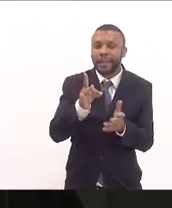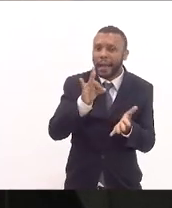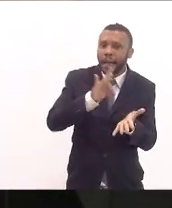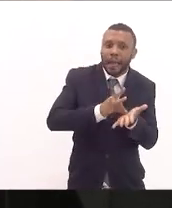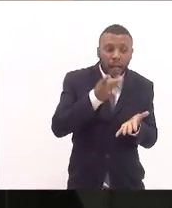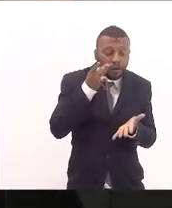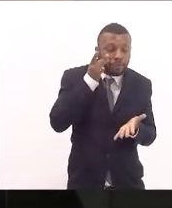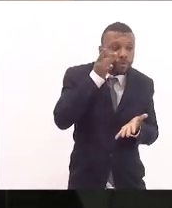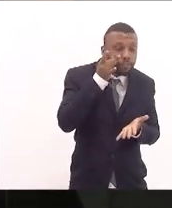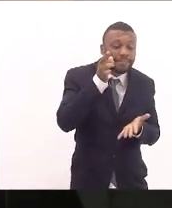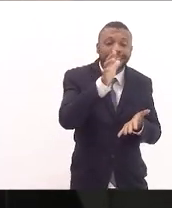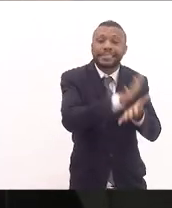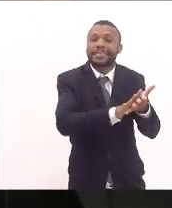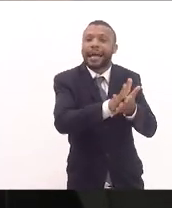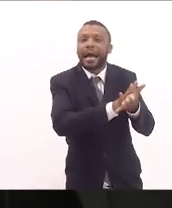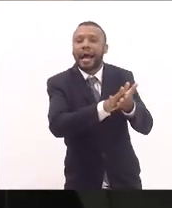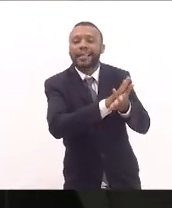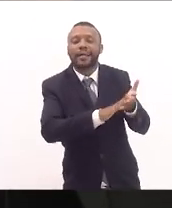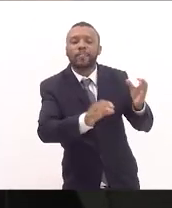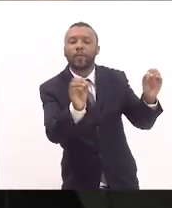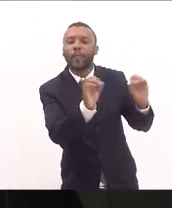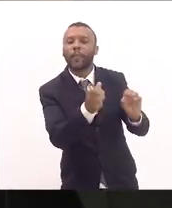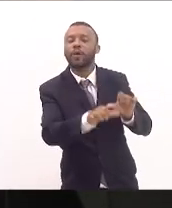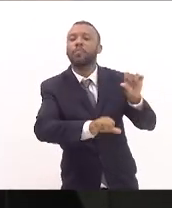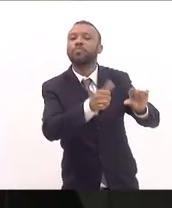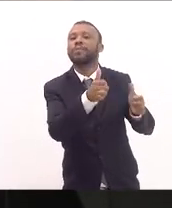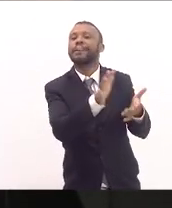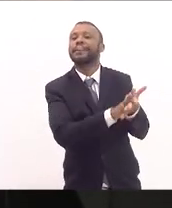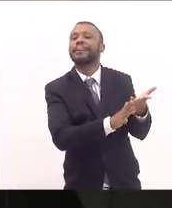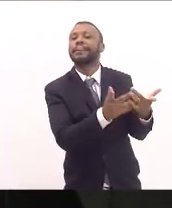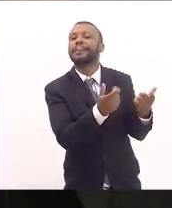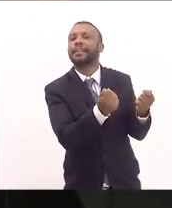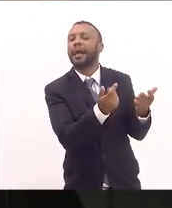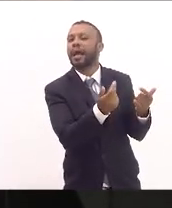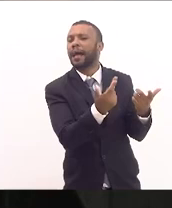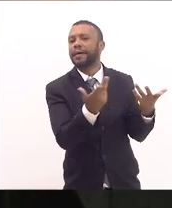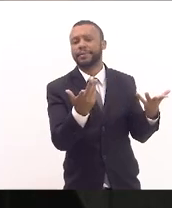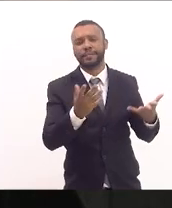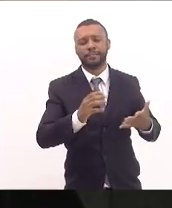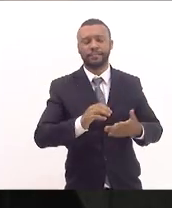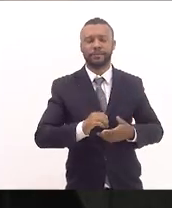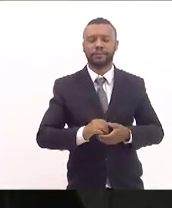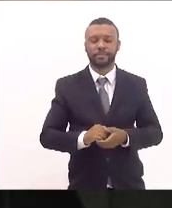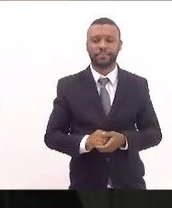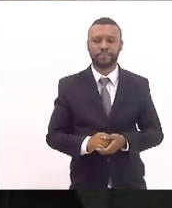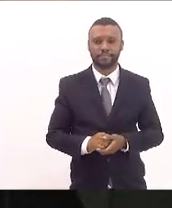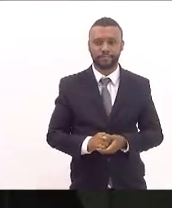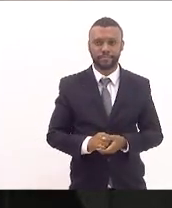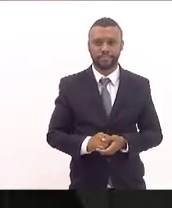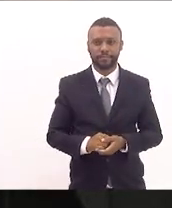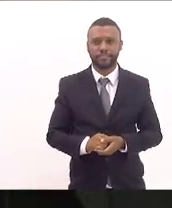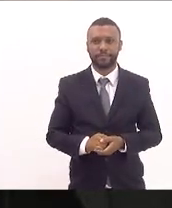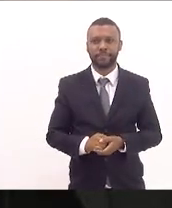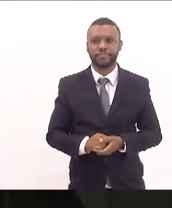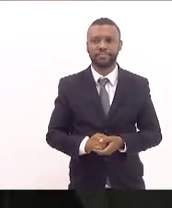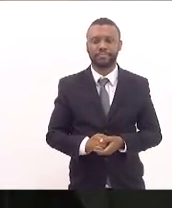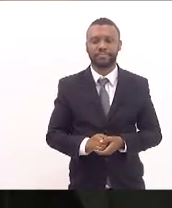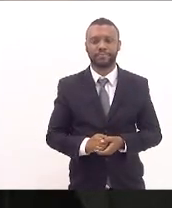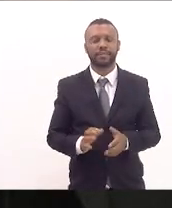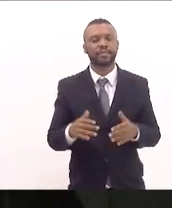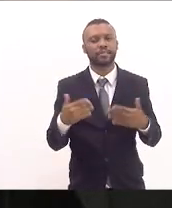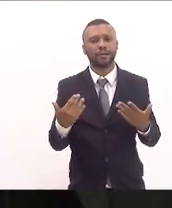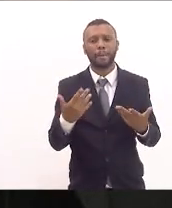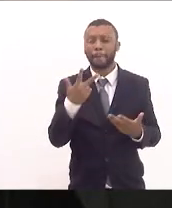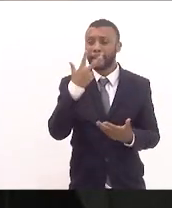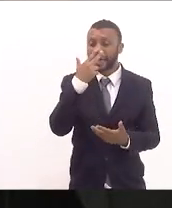nada se alterou nada nada se alterou bom então